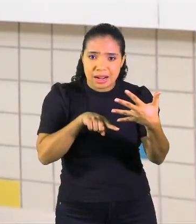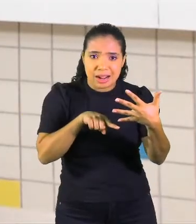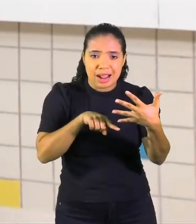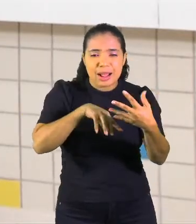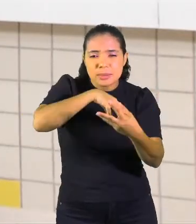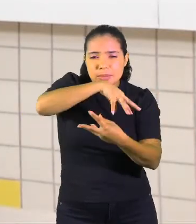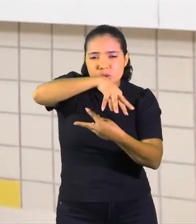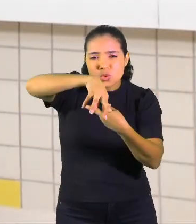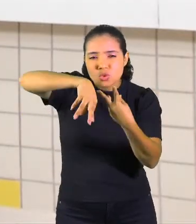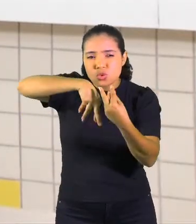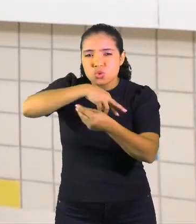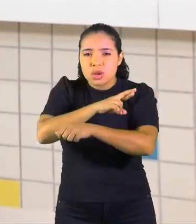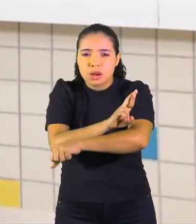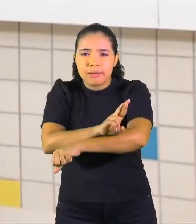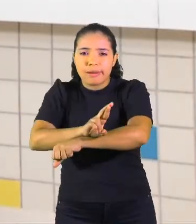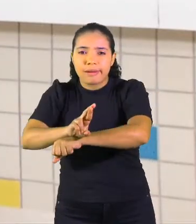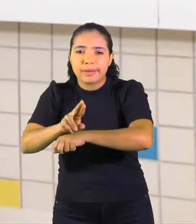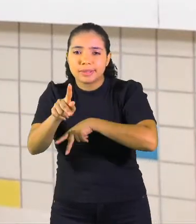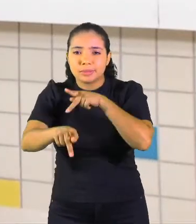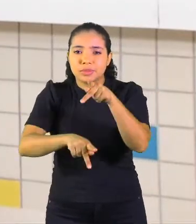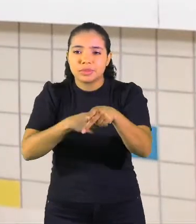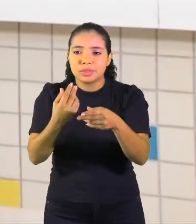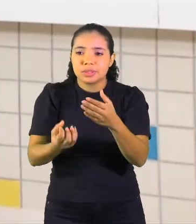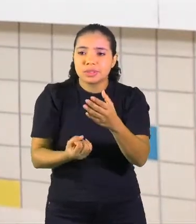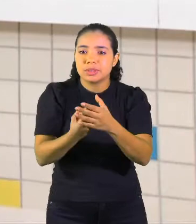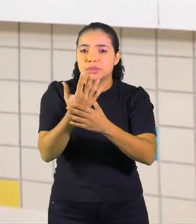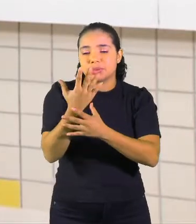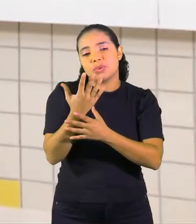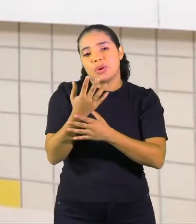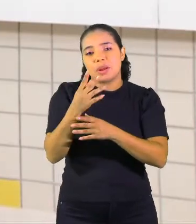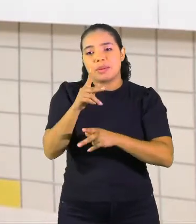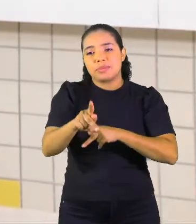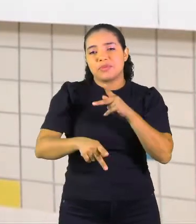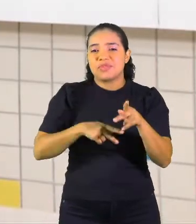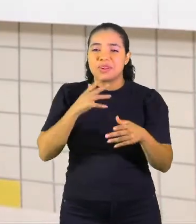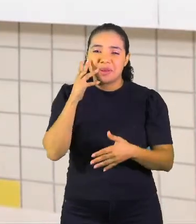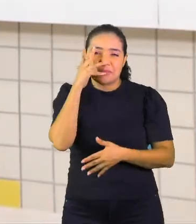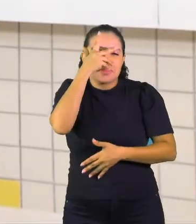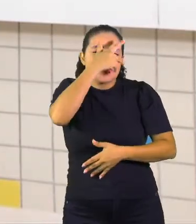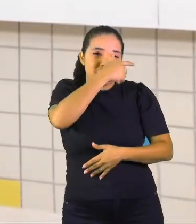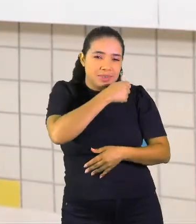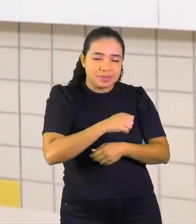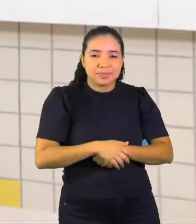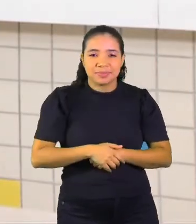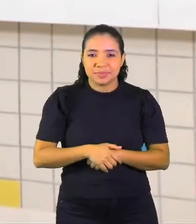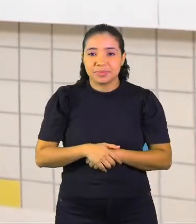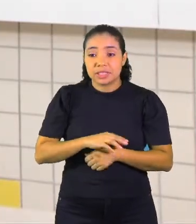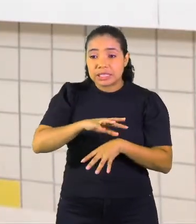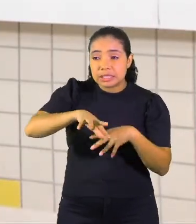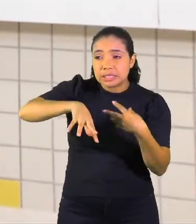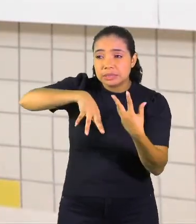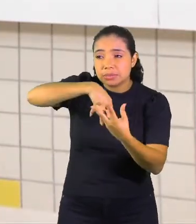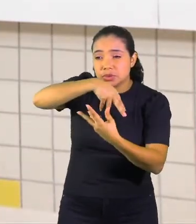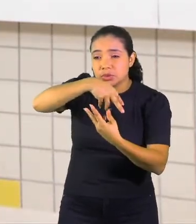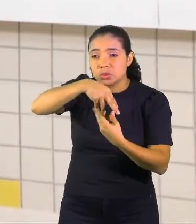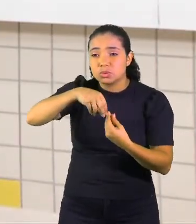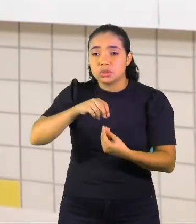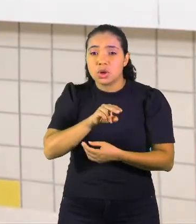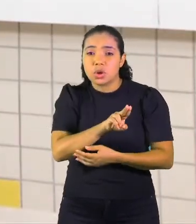raças, de povos, que deu origem a esse povo tão bonito. E essa mistura nós chamamos